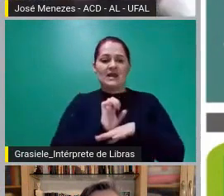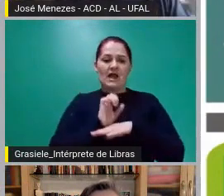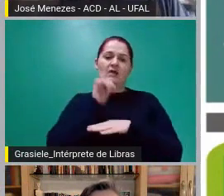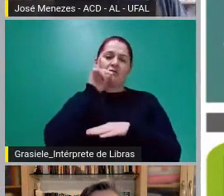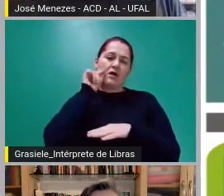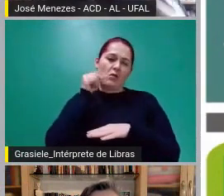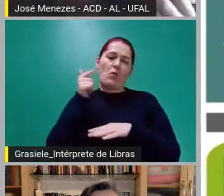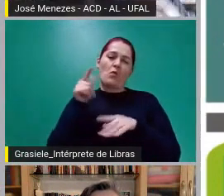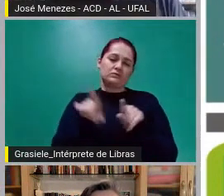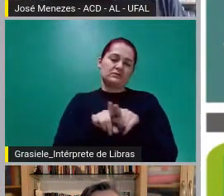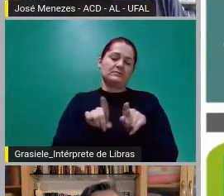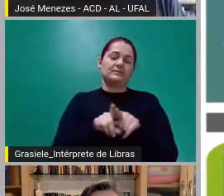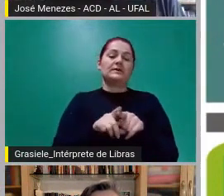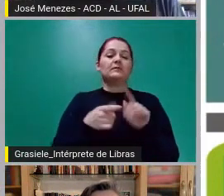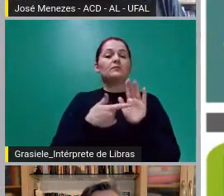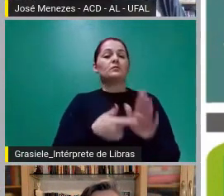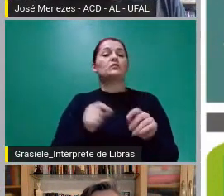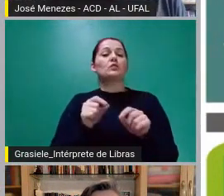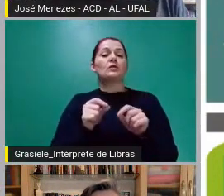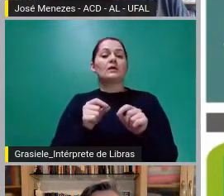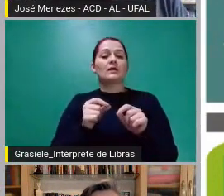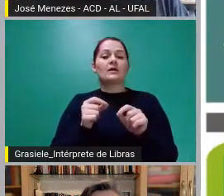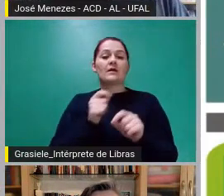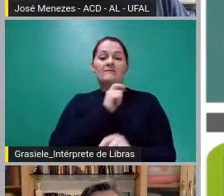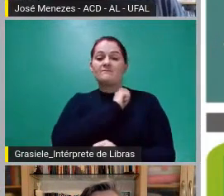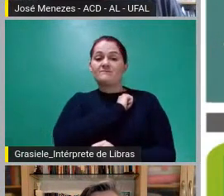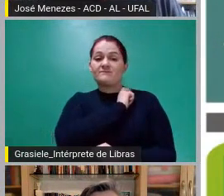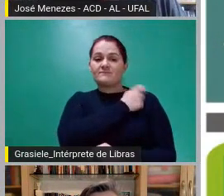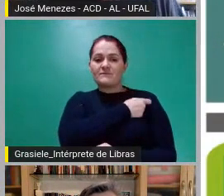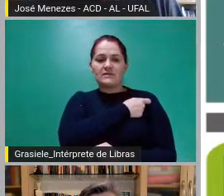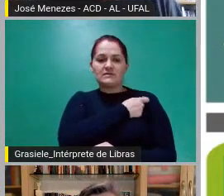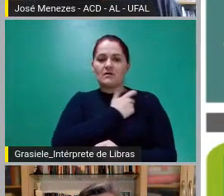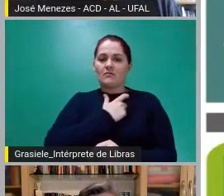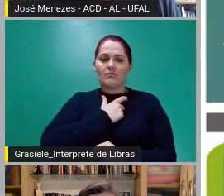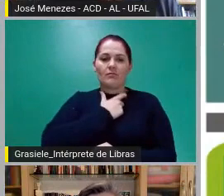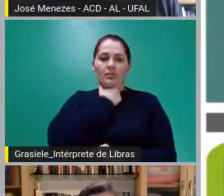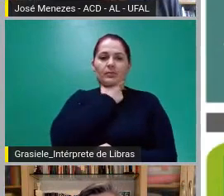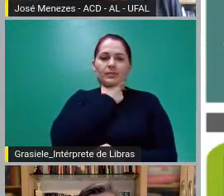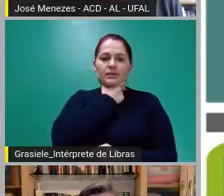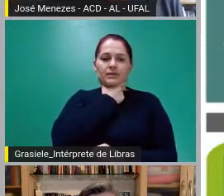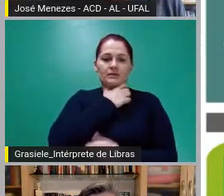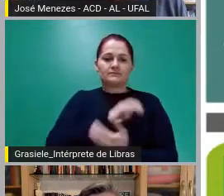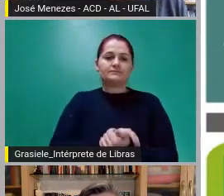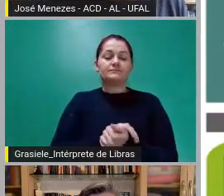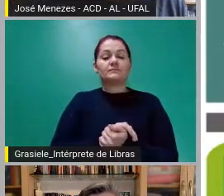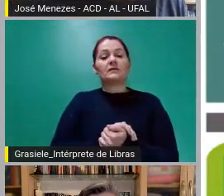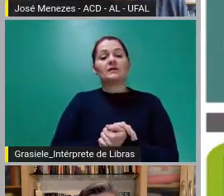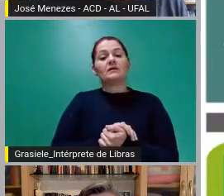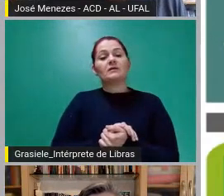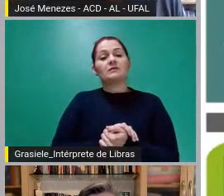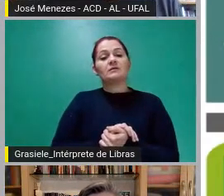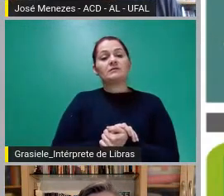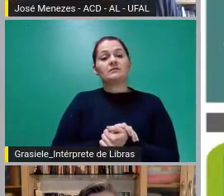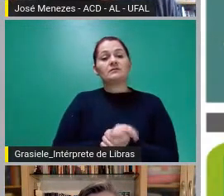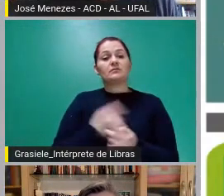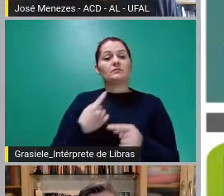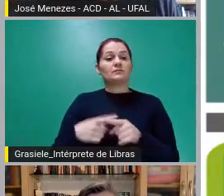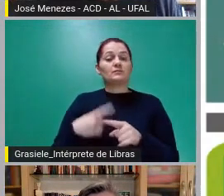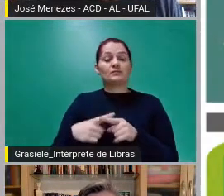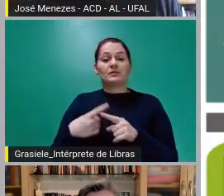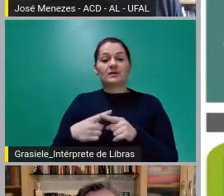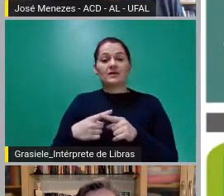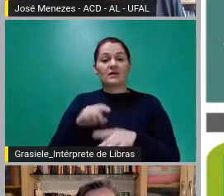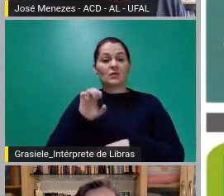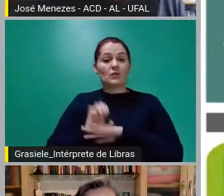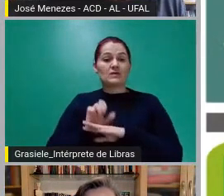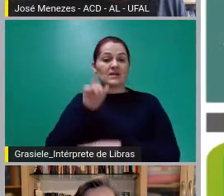uma exaustão fiscal. Aqui nós tínhamos, o estado de Alagoas estava 9 meses sem pagar os servidores